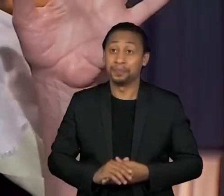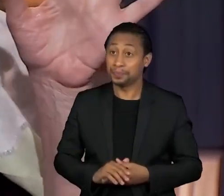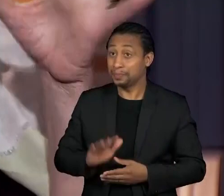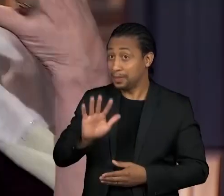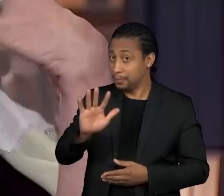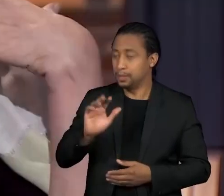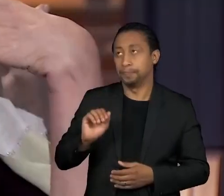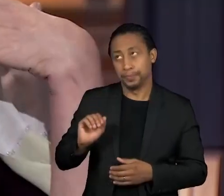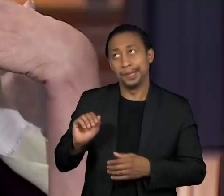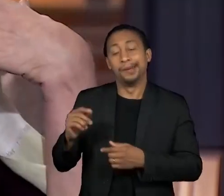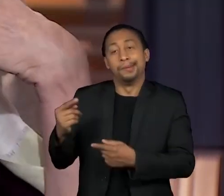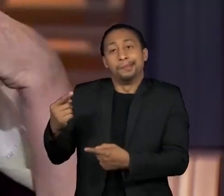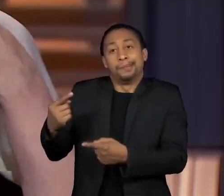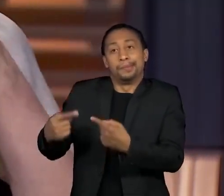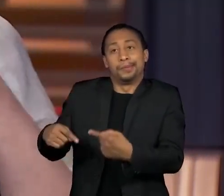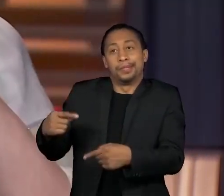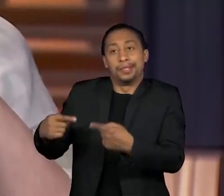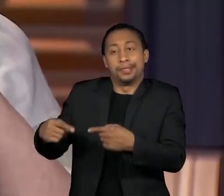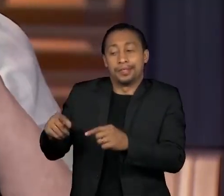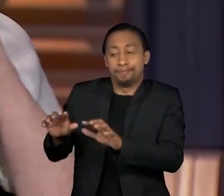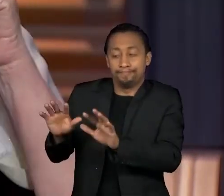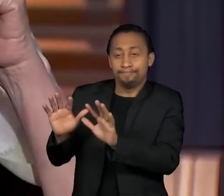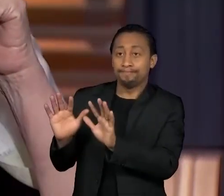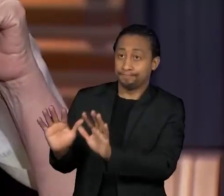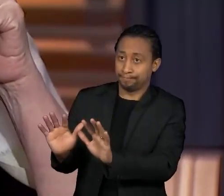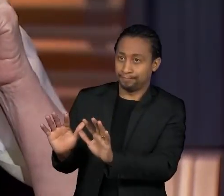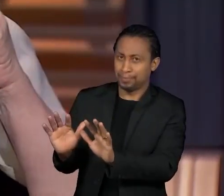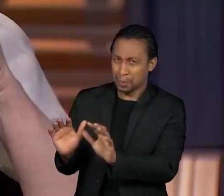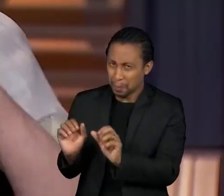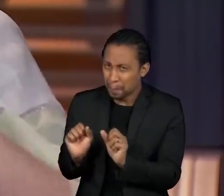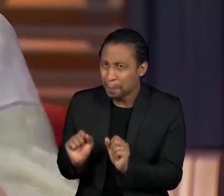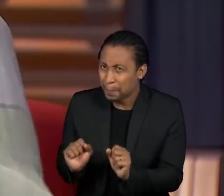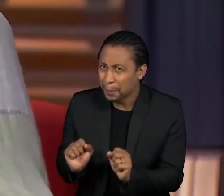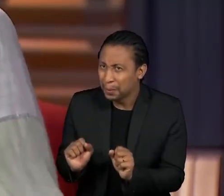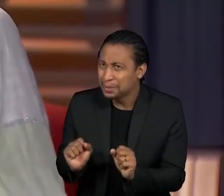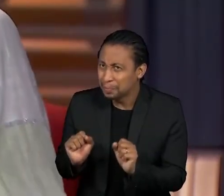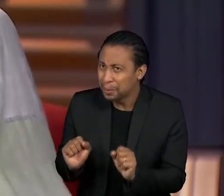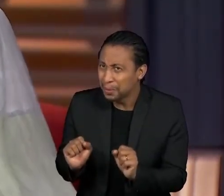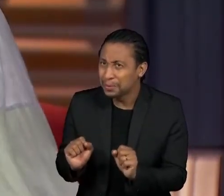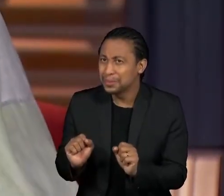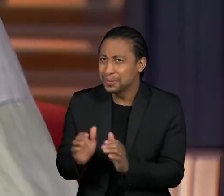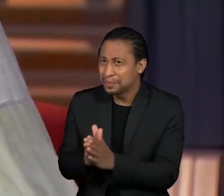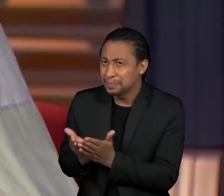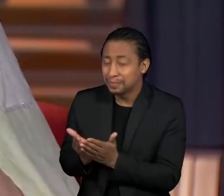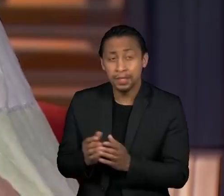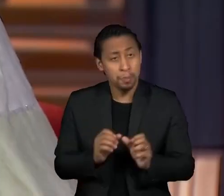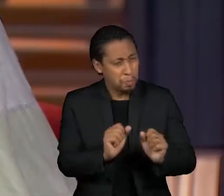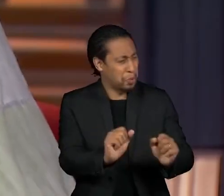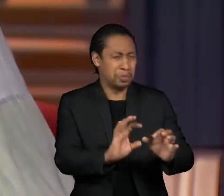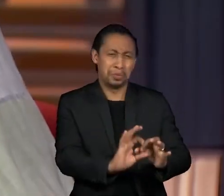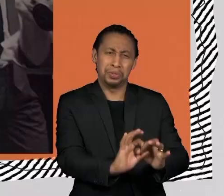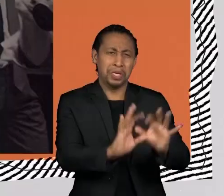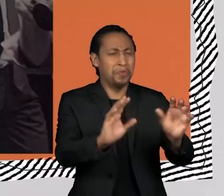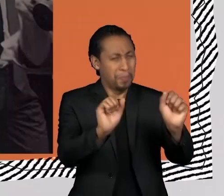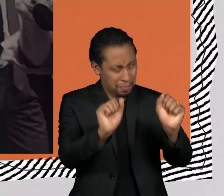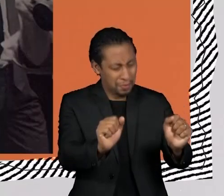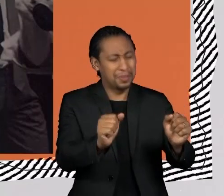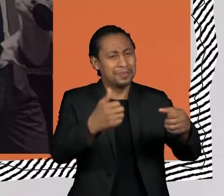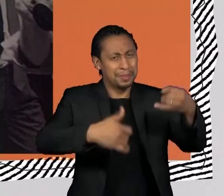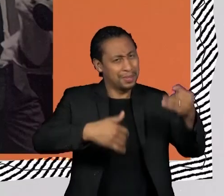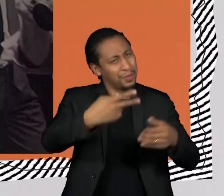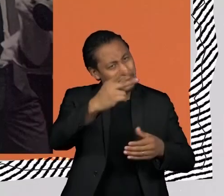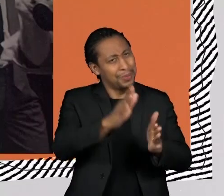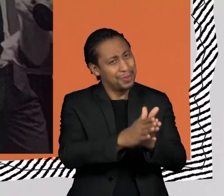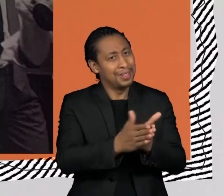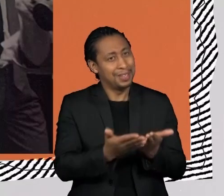eu acho que eu até posso claro nós estamos aqui para isso para falar do livro dela e